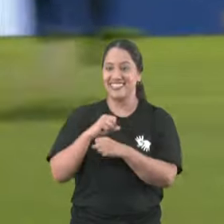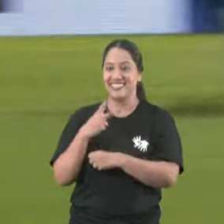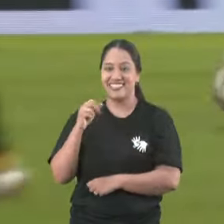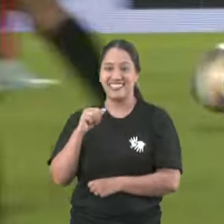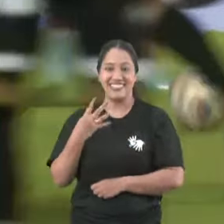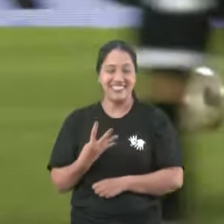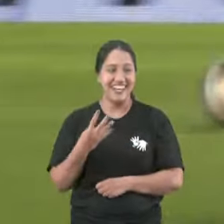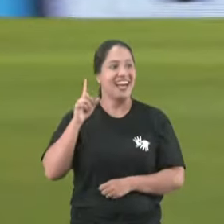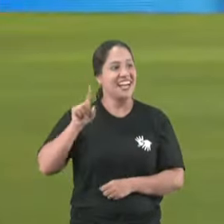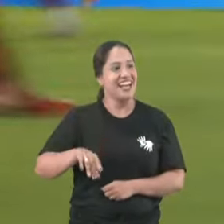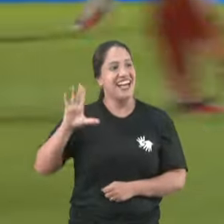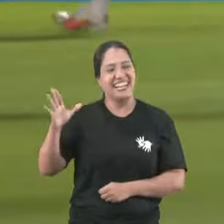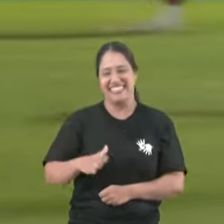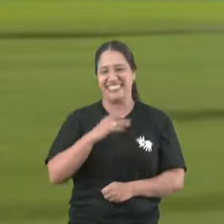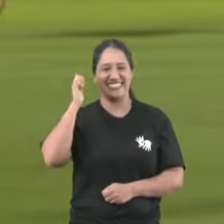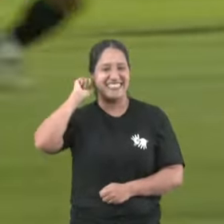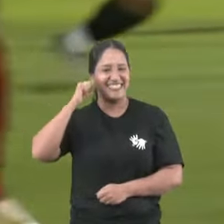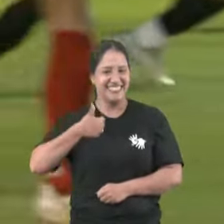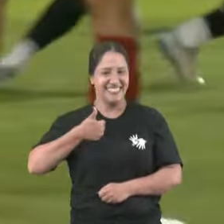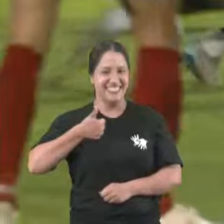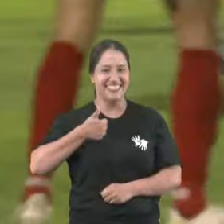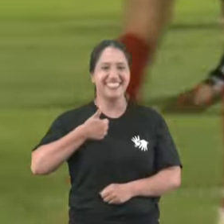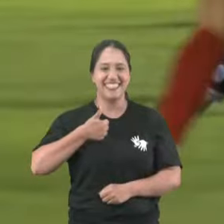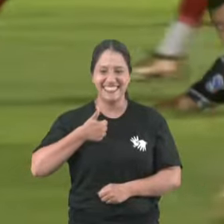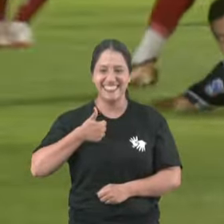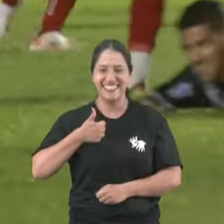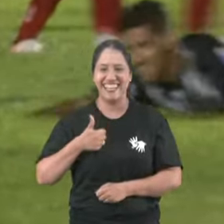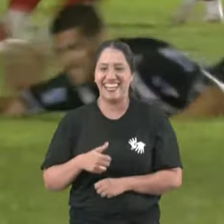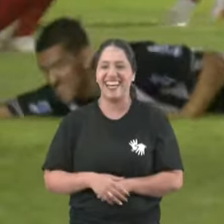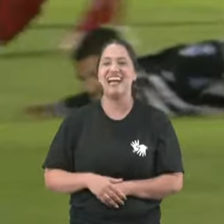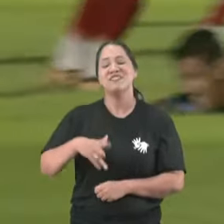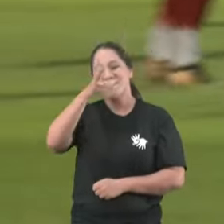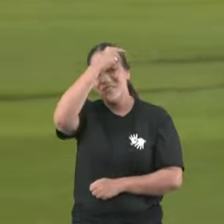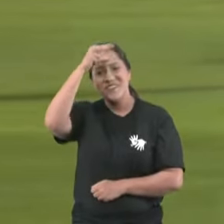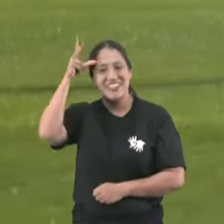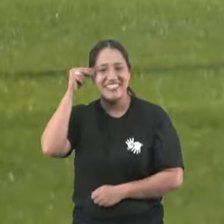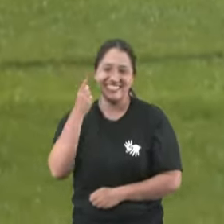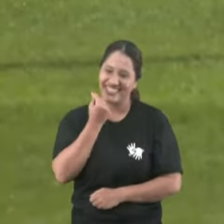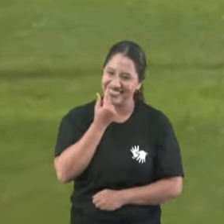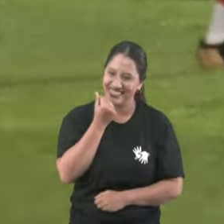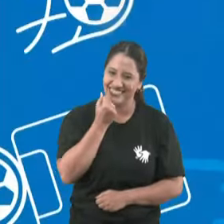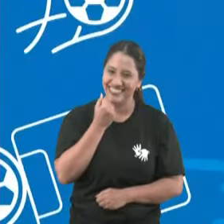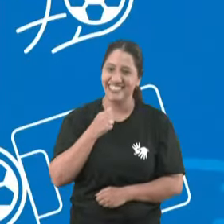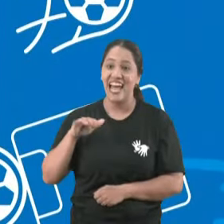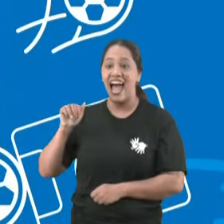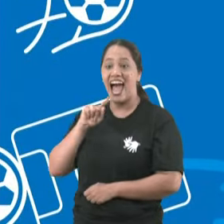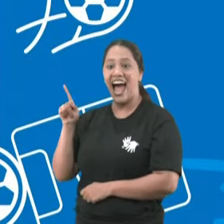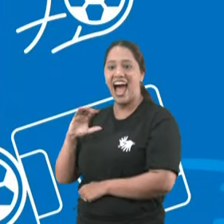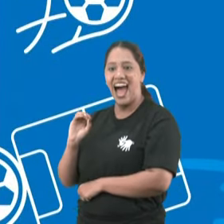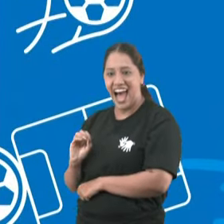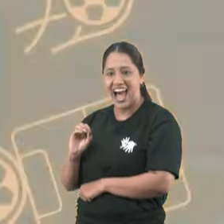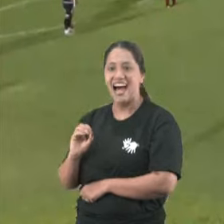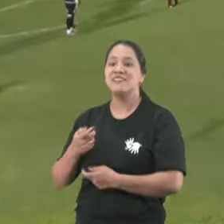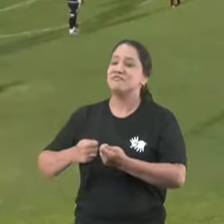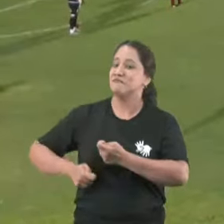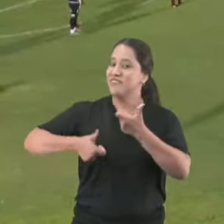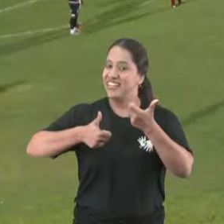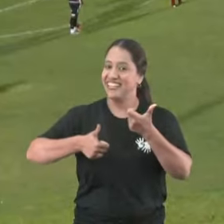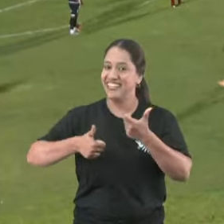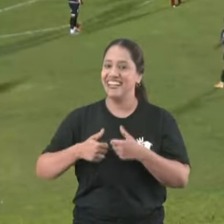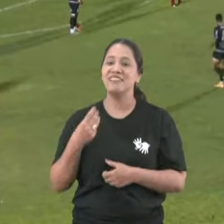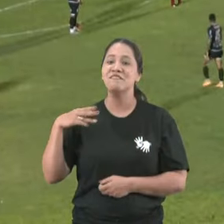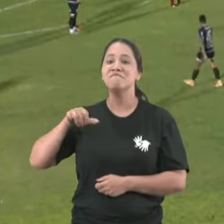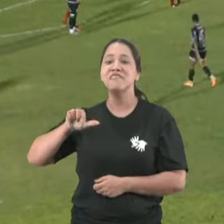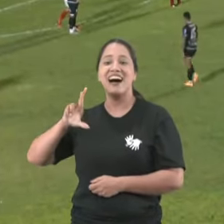2024 é Massa, um oferecimento. Prefeitura de Maceió, Azul Benefícios,